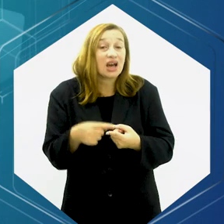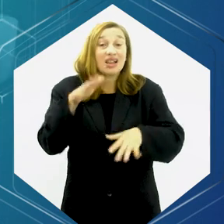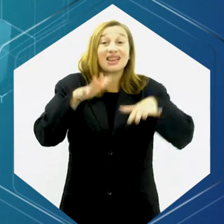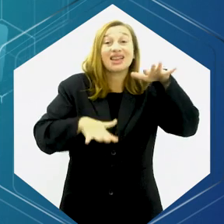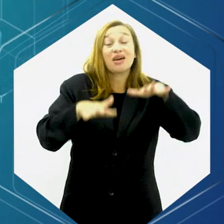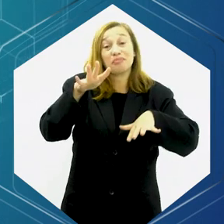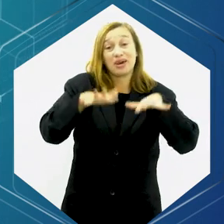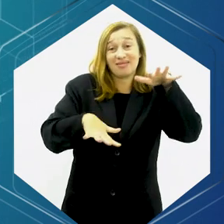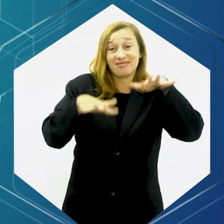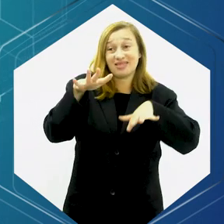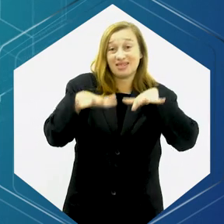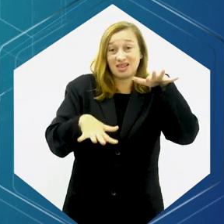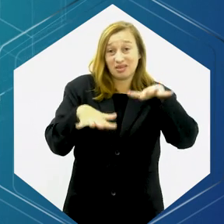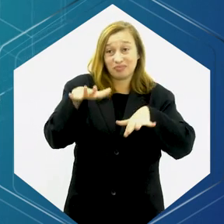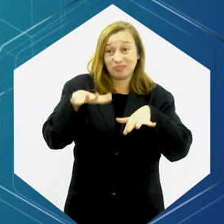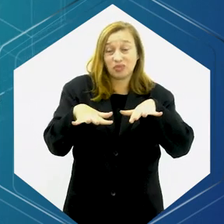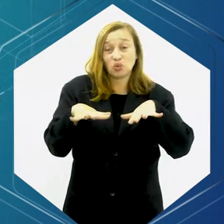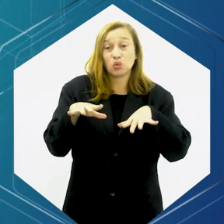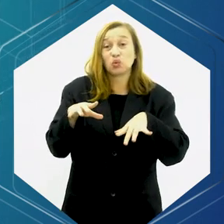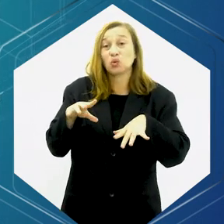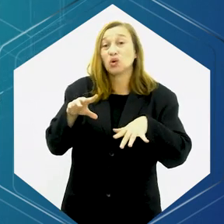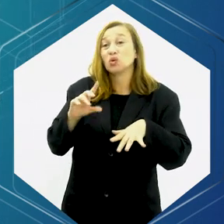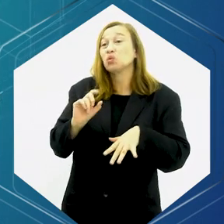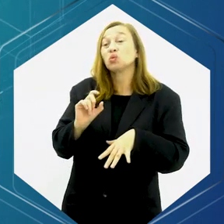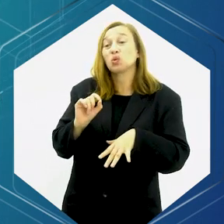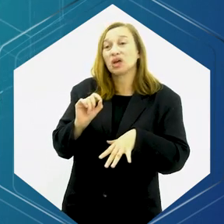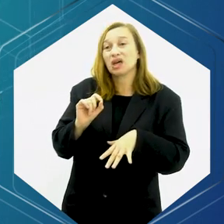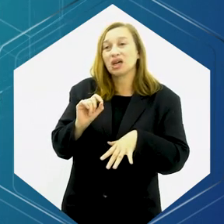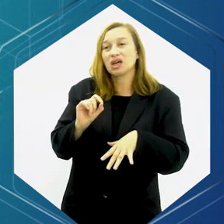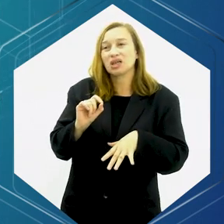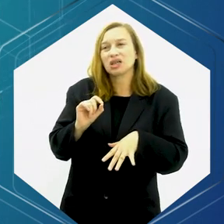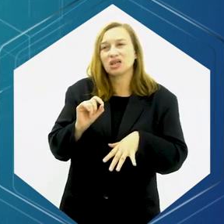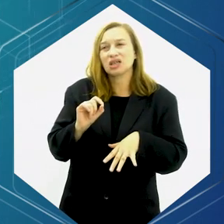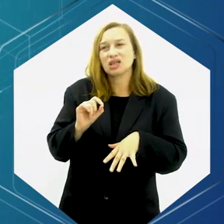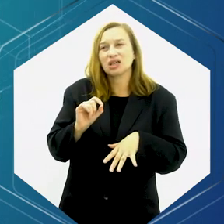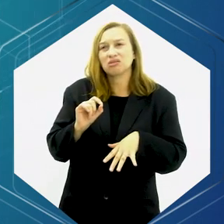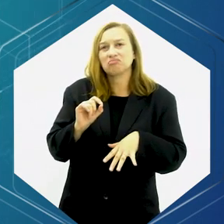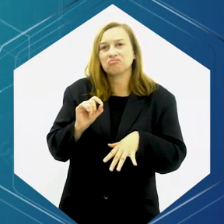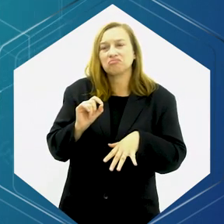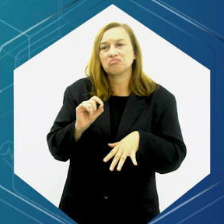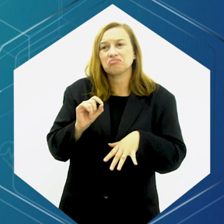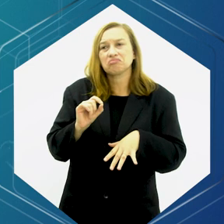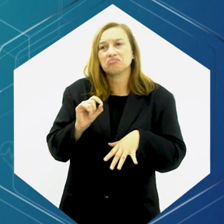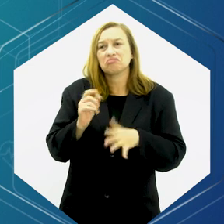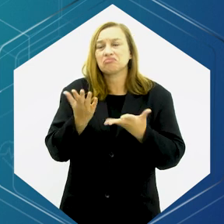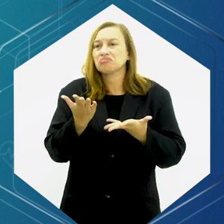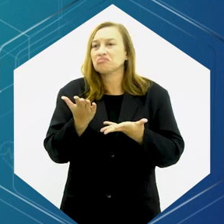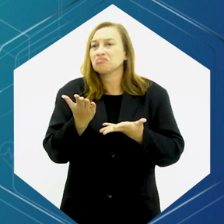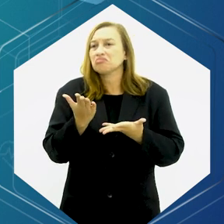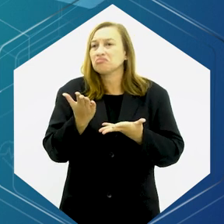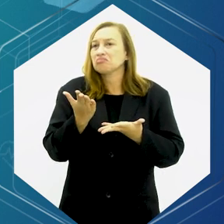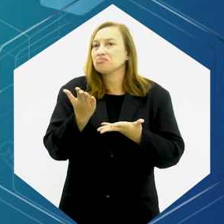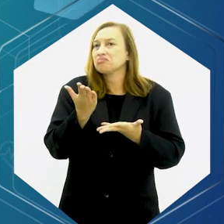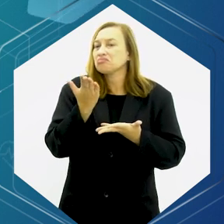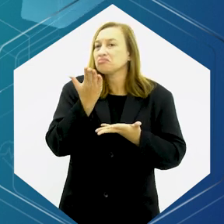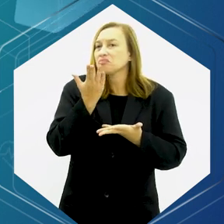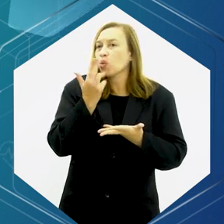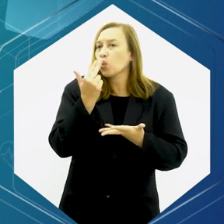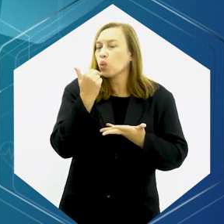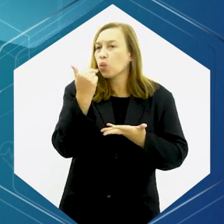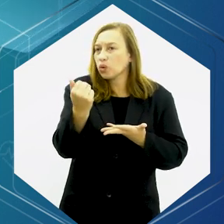Porque isso depende muito de que do da da composição eh eh